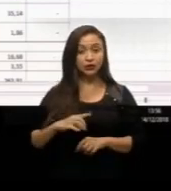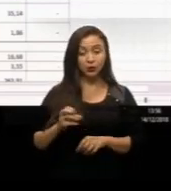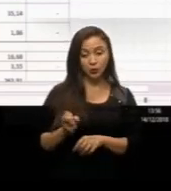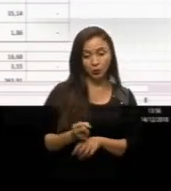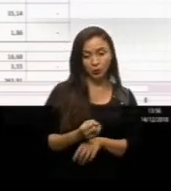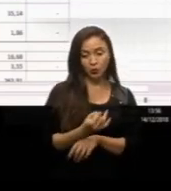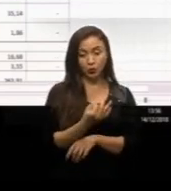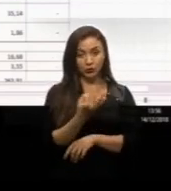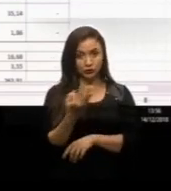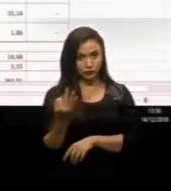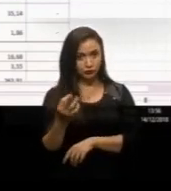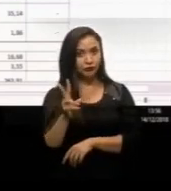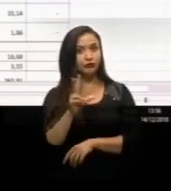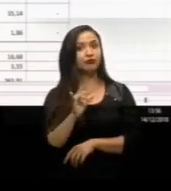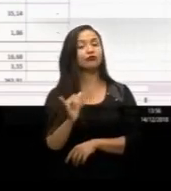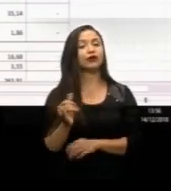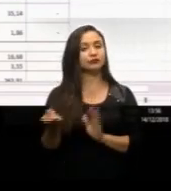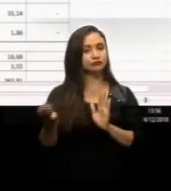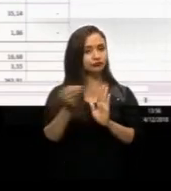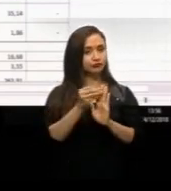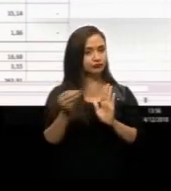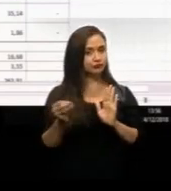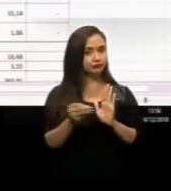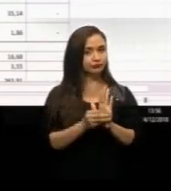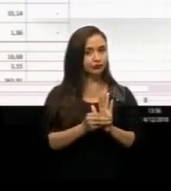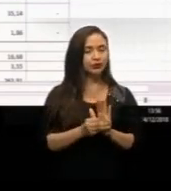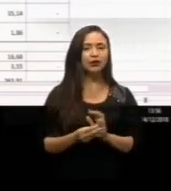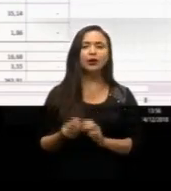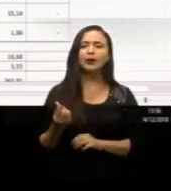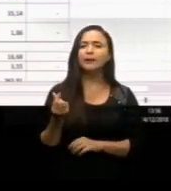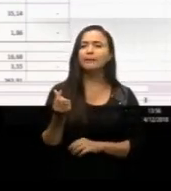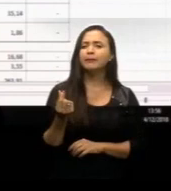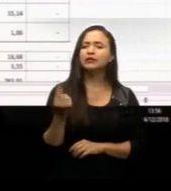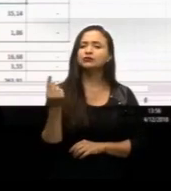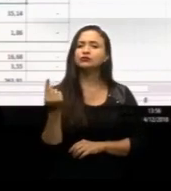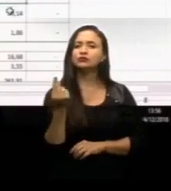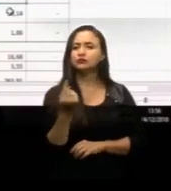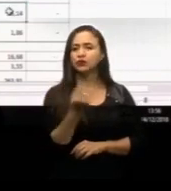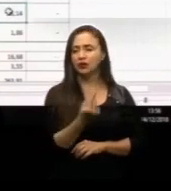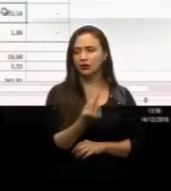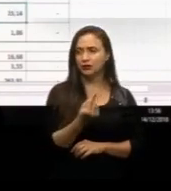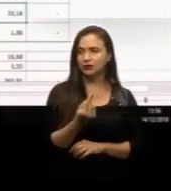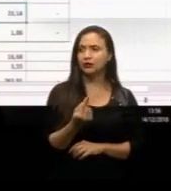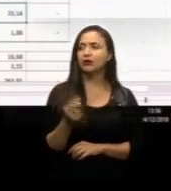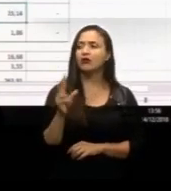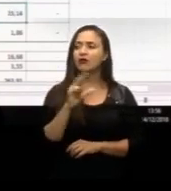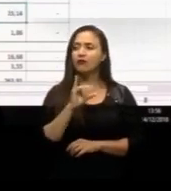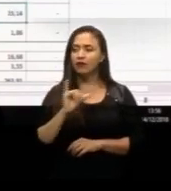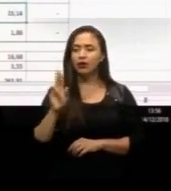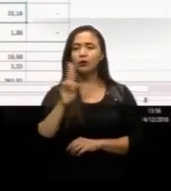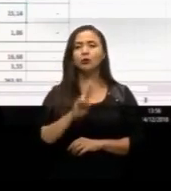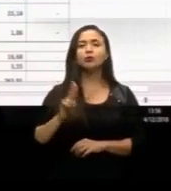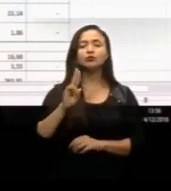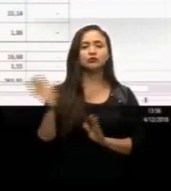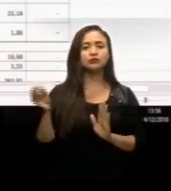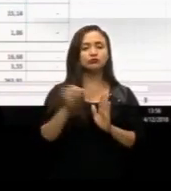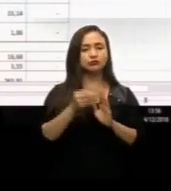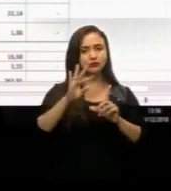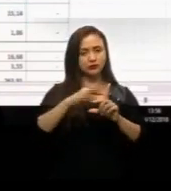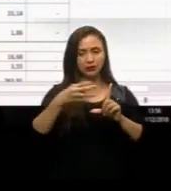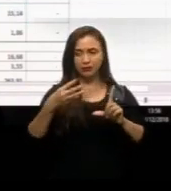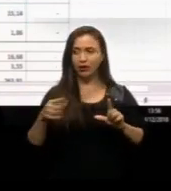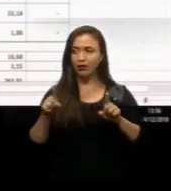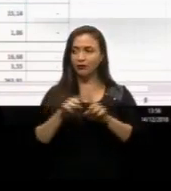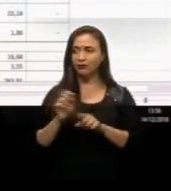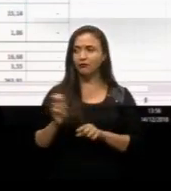quantitativo, que nós vamos buscar e vamos preencher, o preço unitário, esse daqui a gente vai pegar na tabela SINAP, e o preço